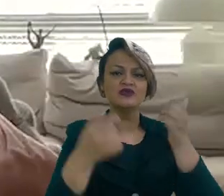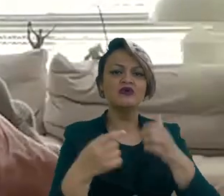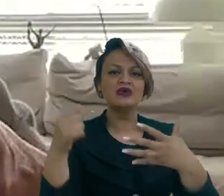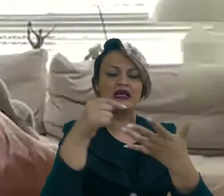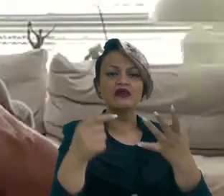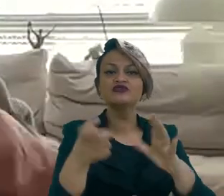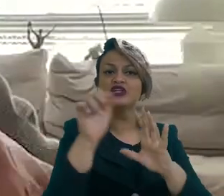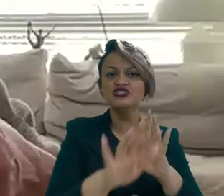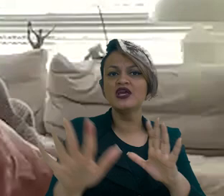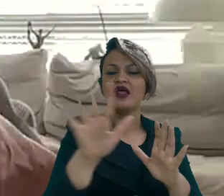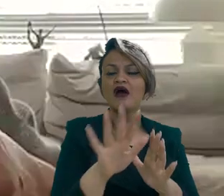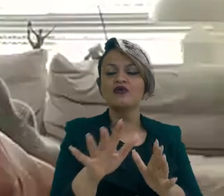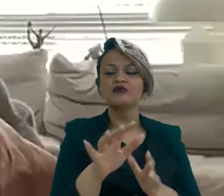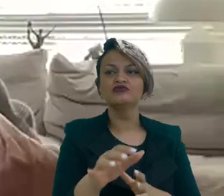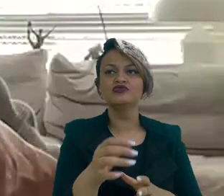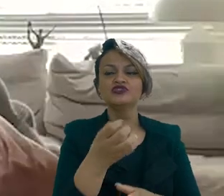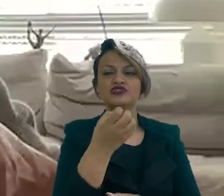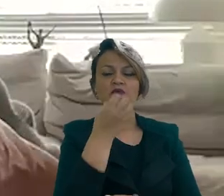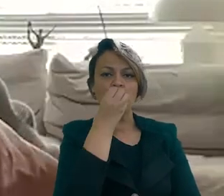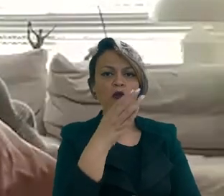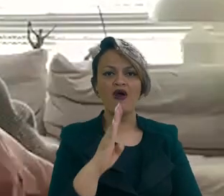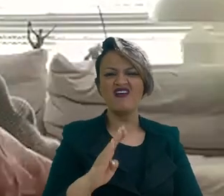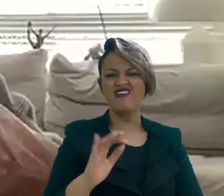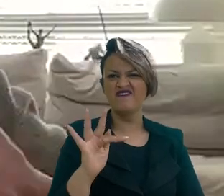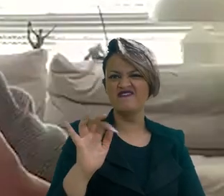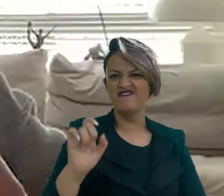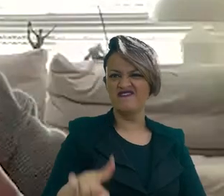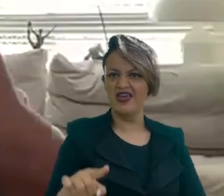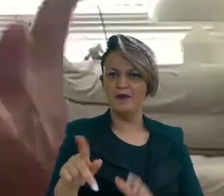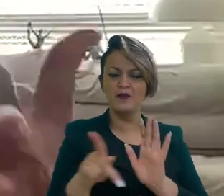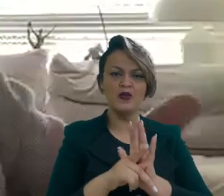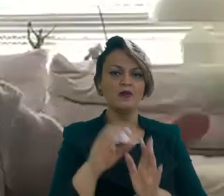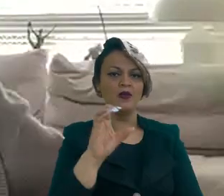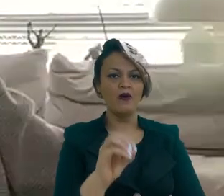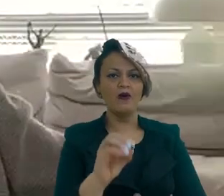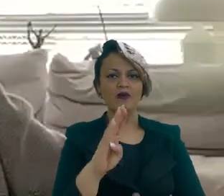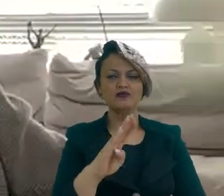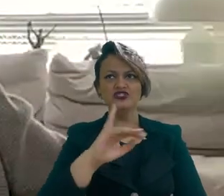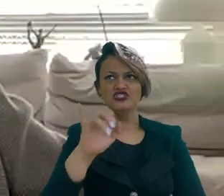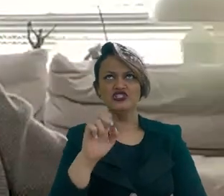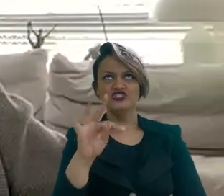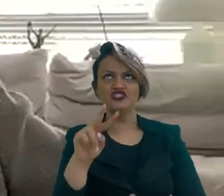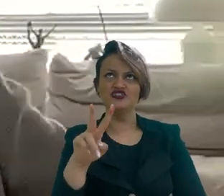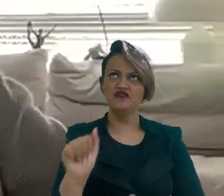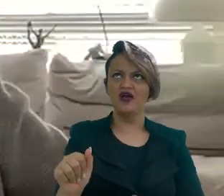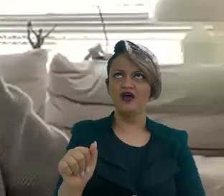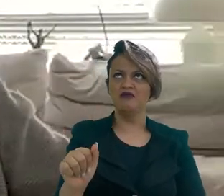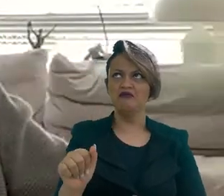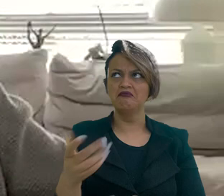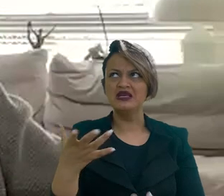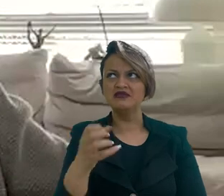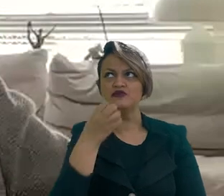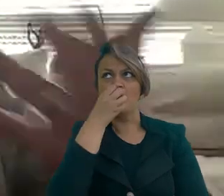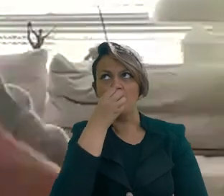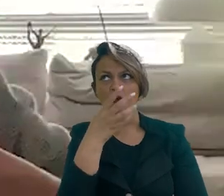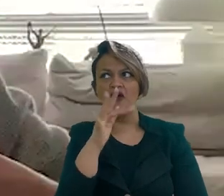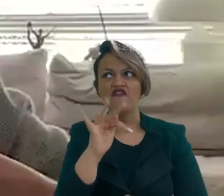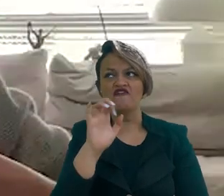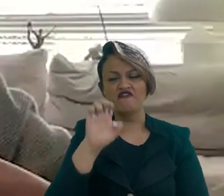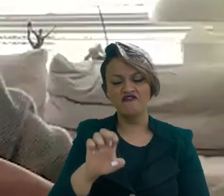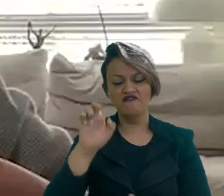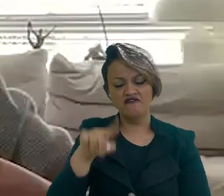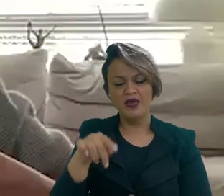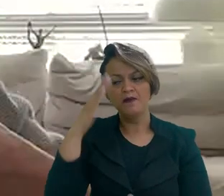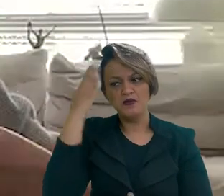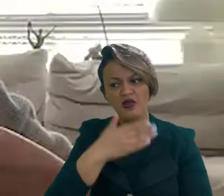que se diz de cláusula Geral de boa fé objetiva mas boa fé objetiva mas boa fé não é boa fé não é